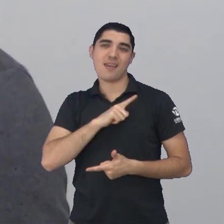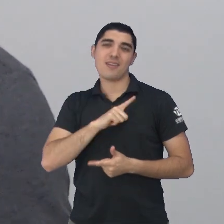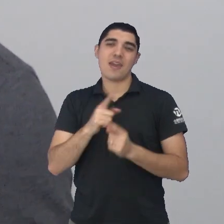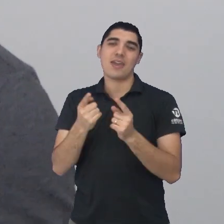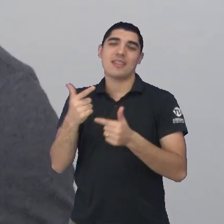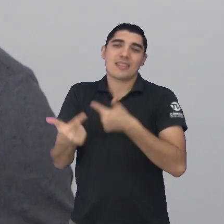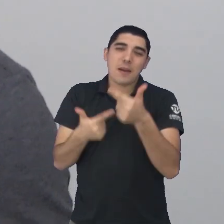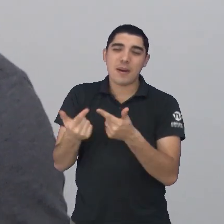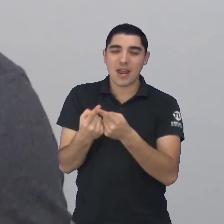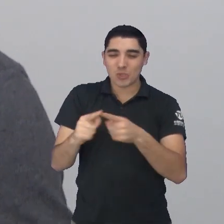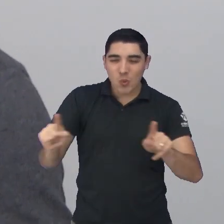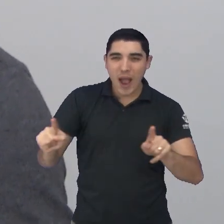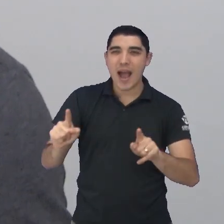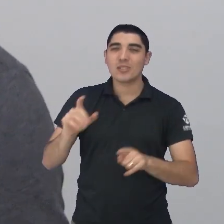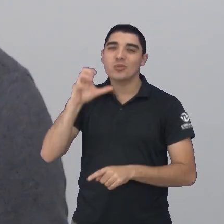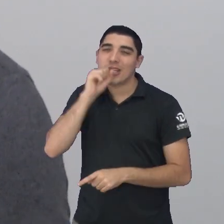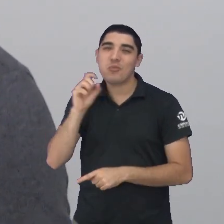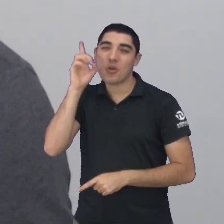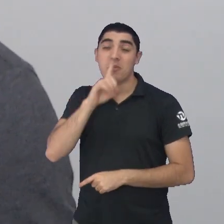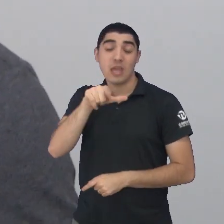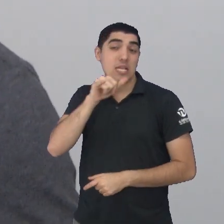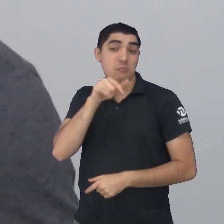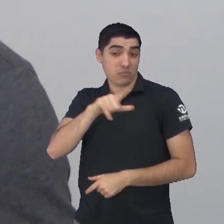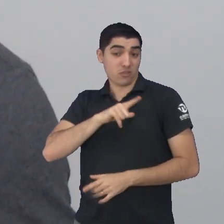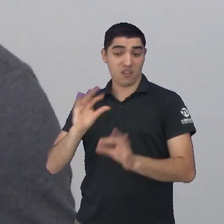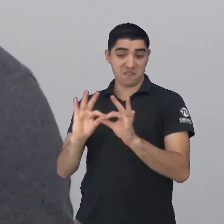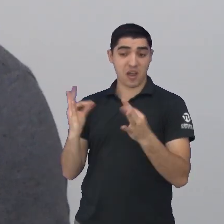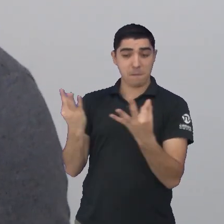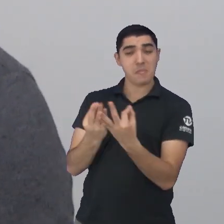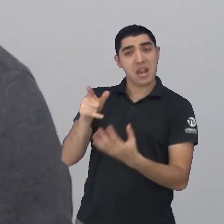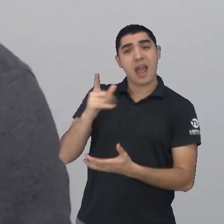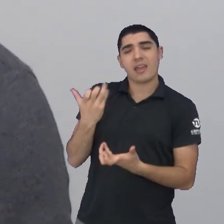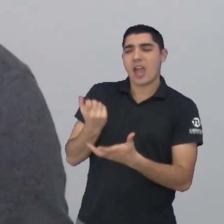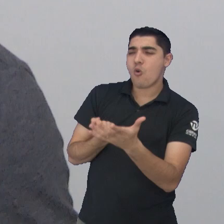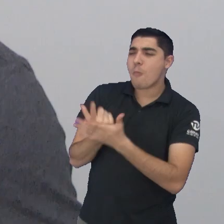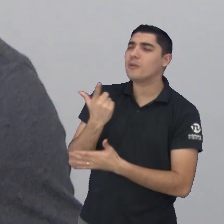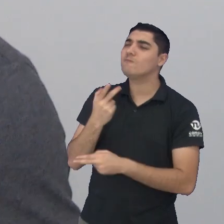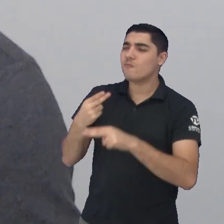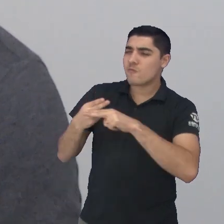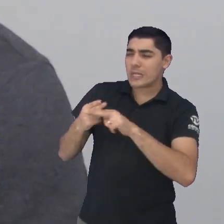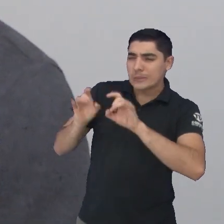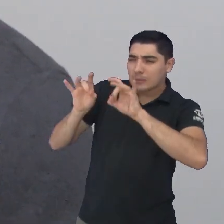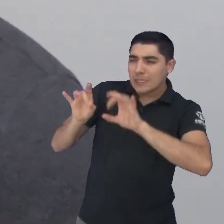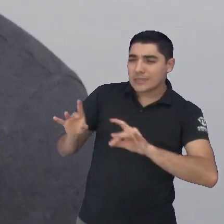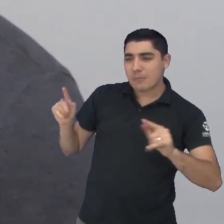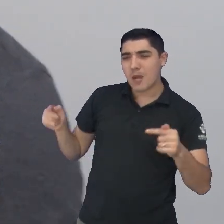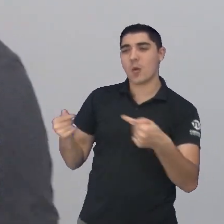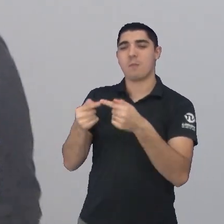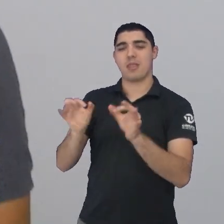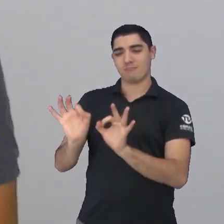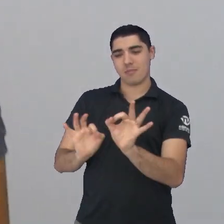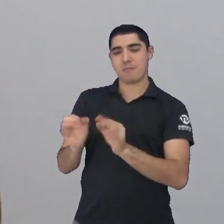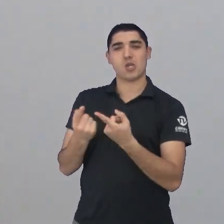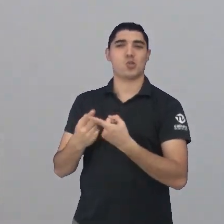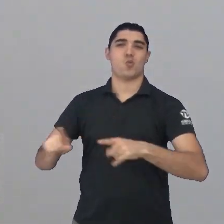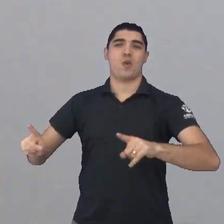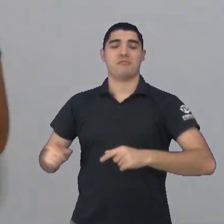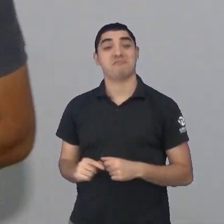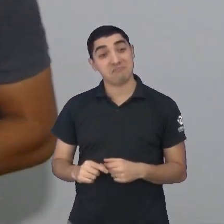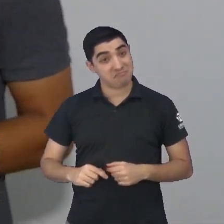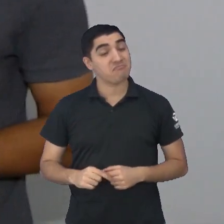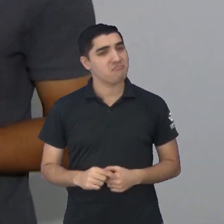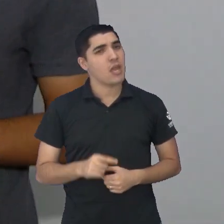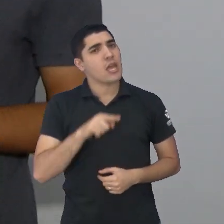semana. Aquele cara que tem família e quer uma faca legal e boa para cortar aquela carne, aquele churrasco junto com a família. Perfeito. E Anderson, você